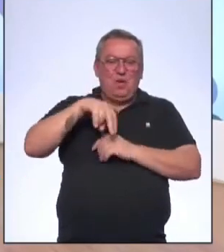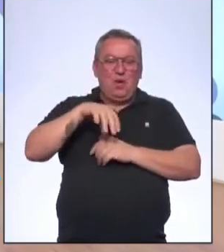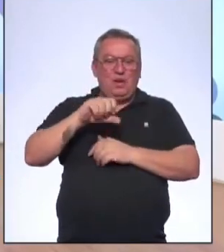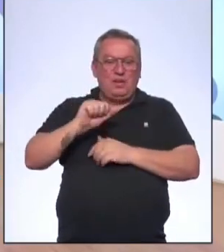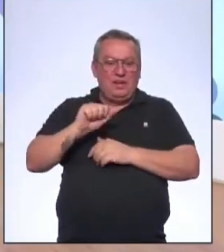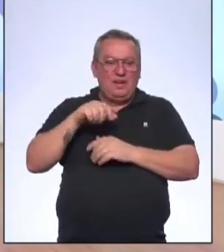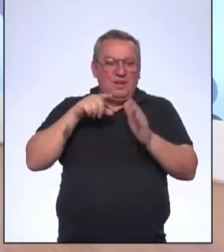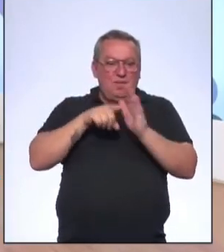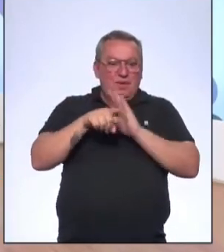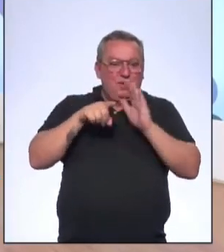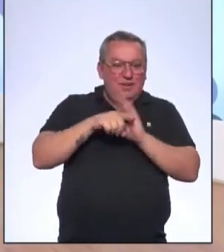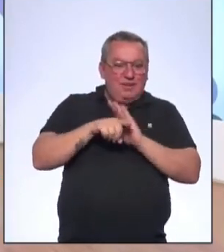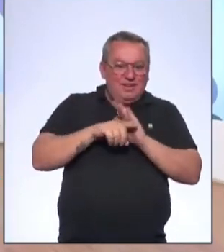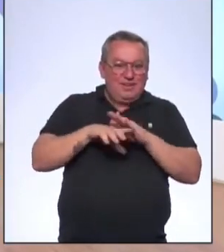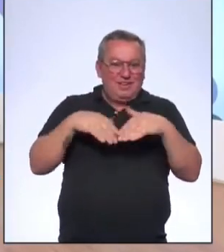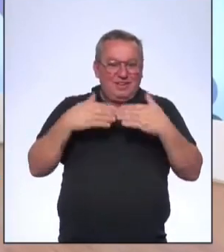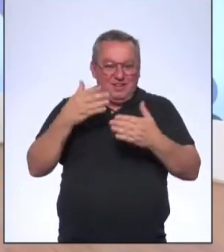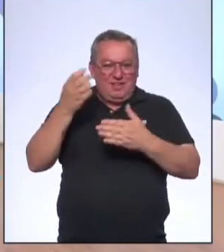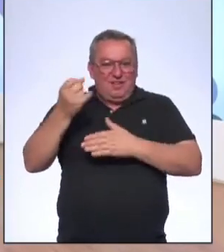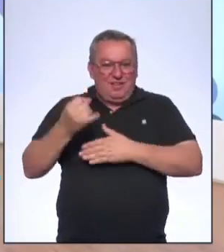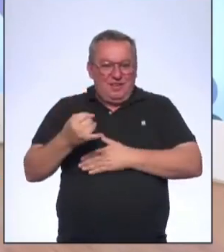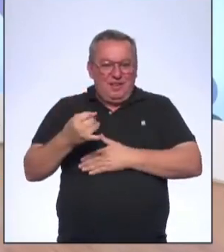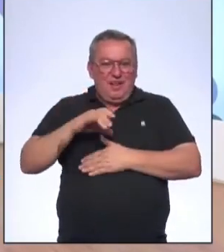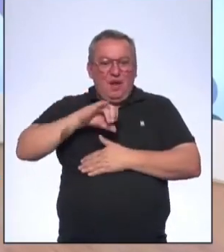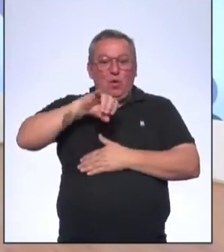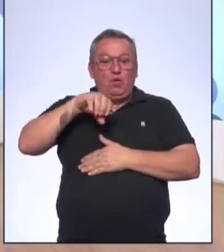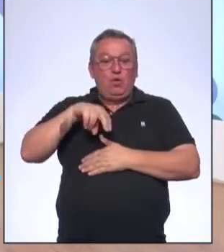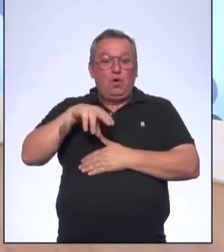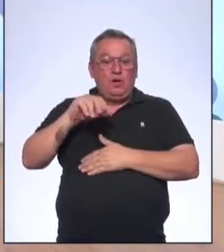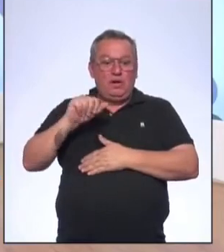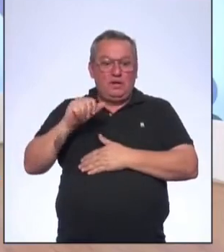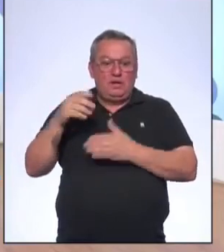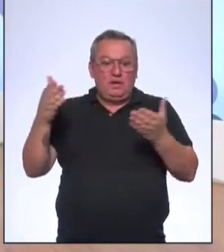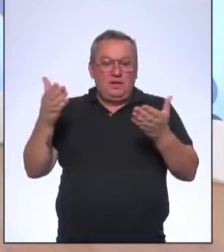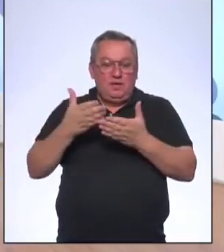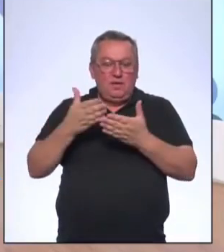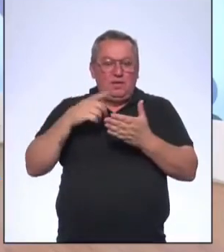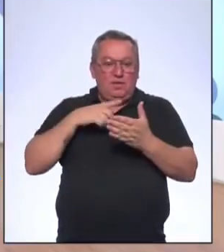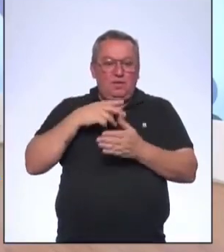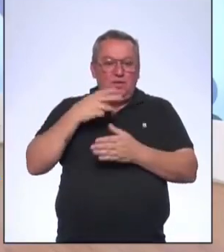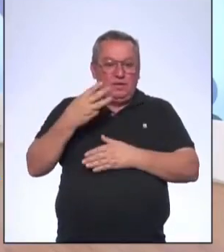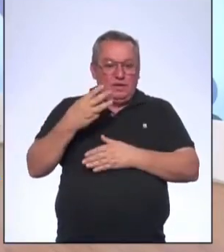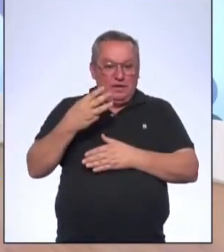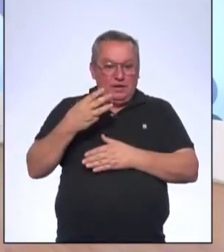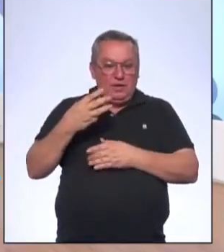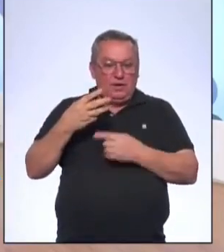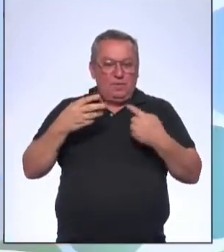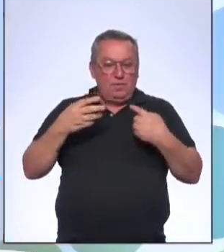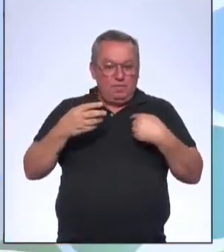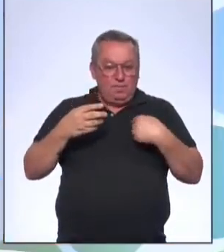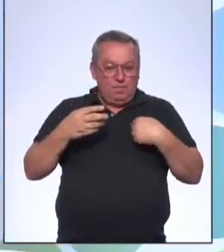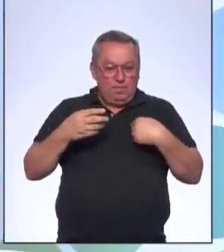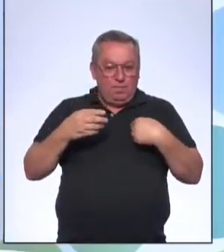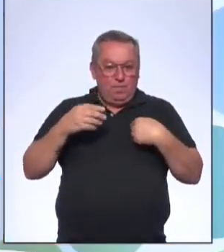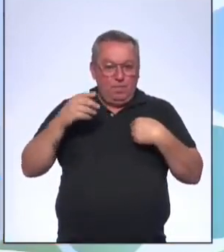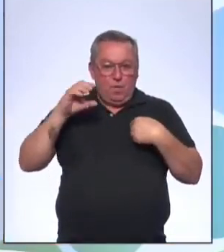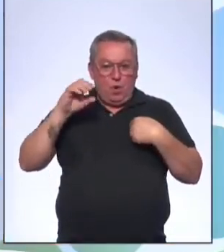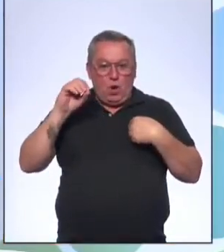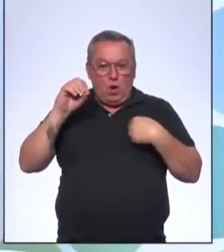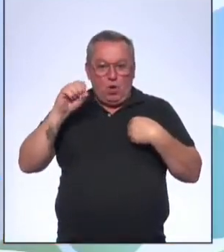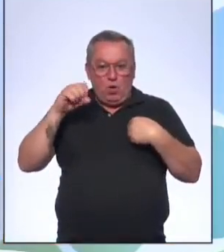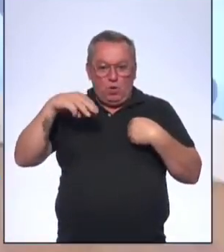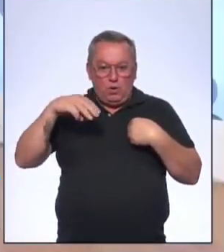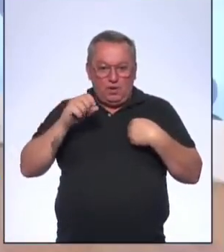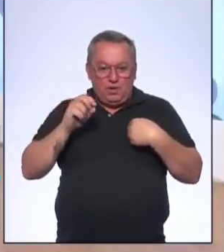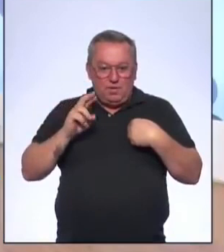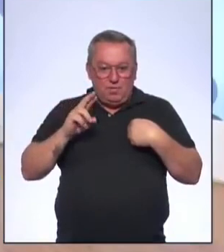cadê o Jonas, cadê o Jonas? Então eu vou explicar para vocês. Gente, agora, por enquanto, nós somos em 3. Eu, o